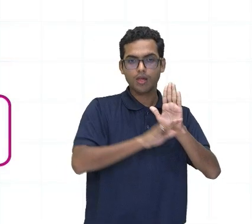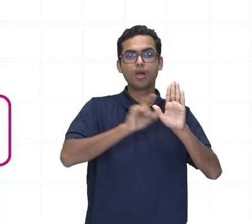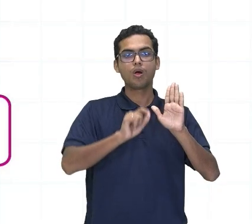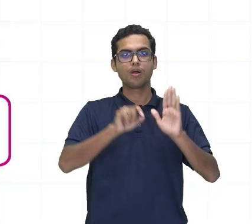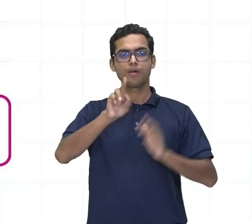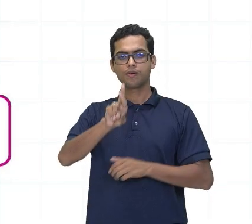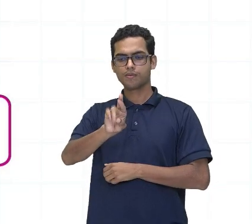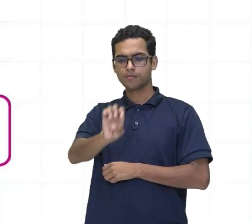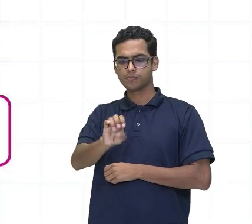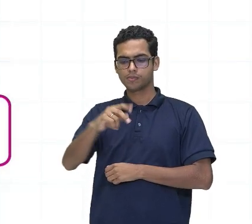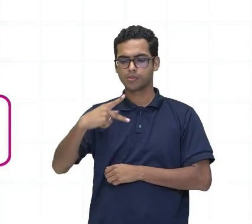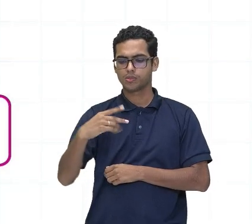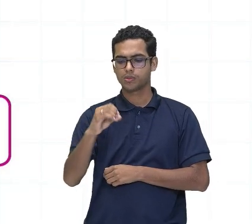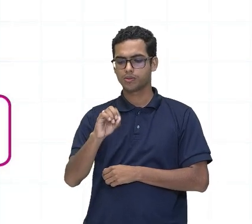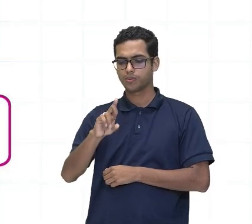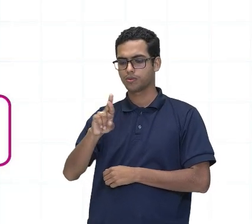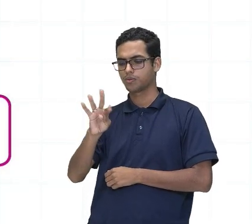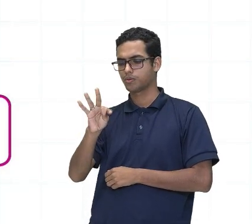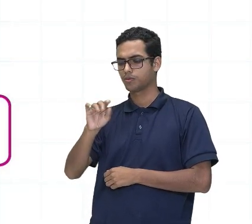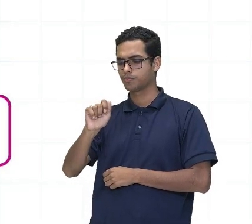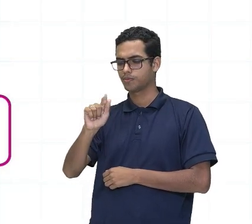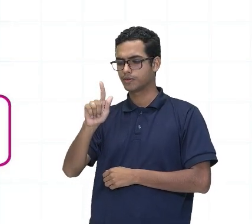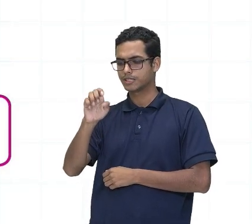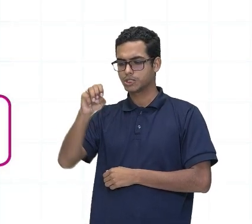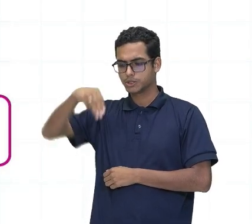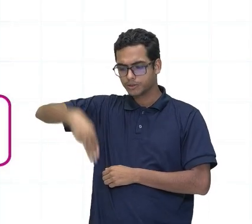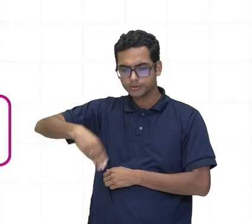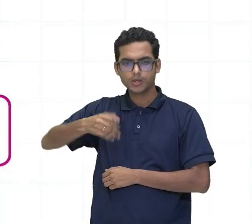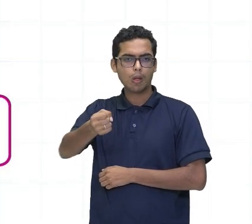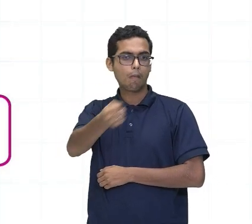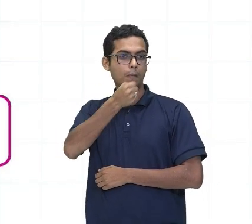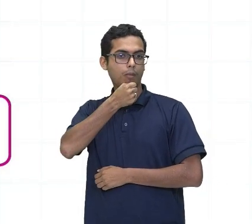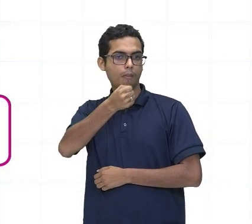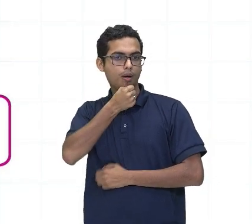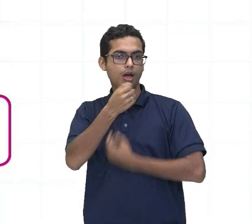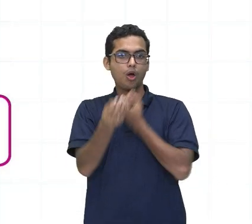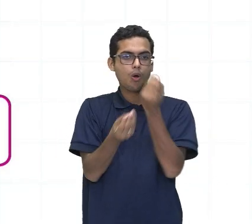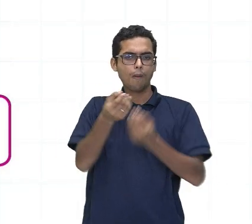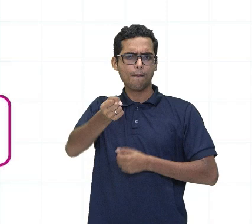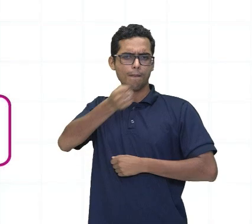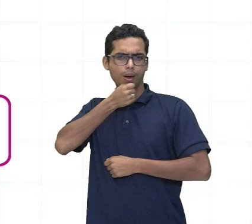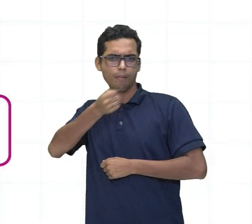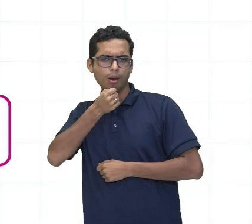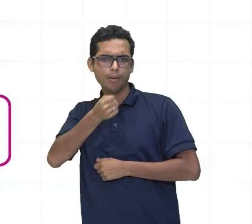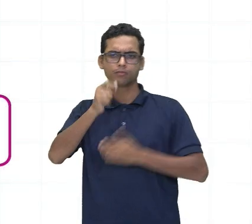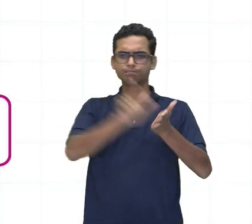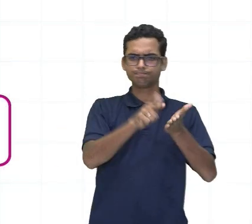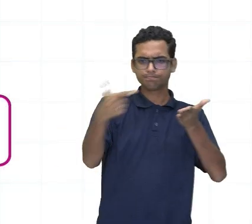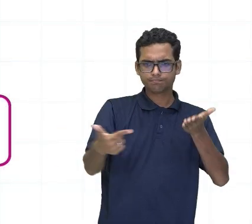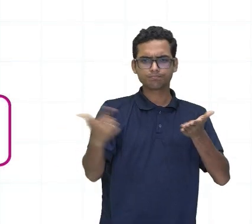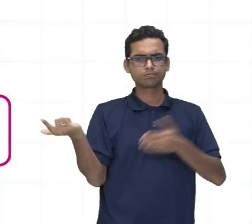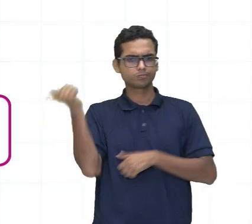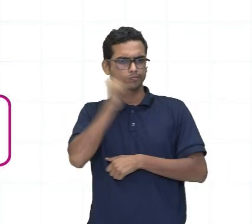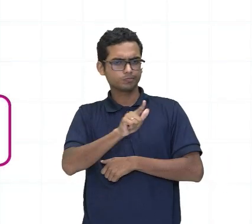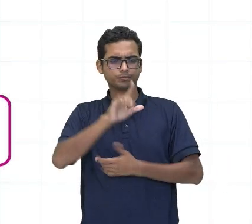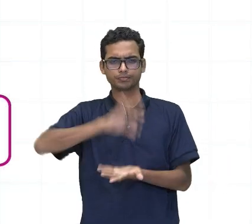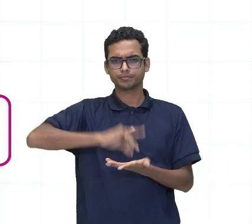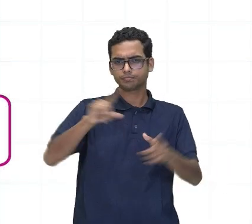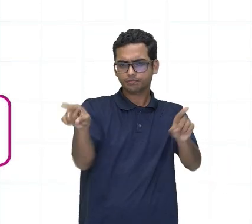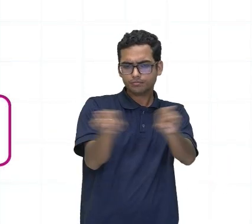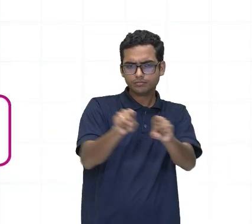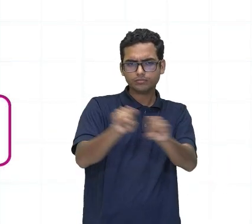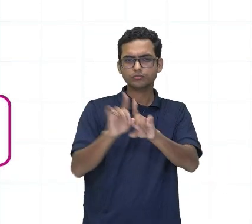né? Porque eu posso fazer essa divulgação científica através de reportagens, desses o vínculo, né, jornalístico,